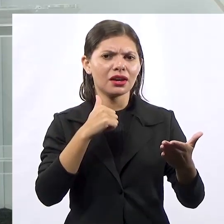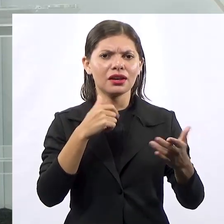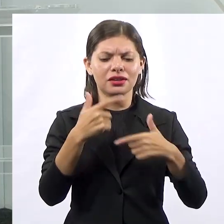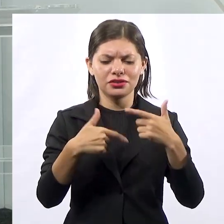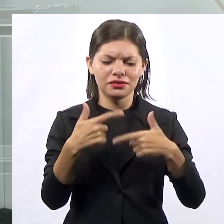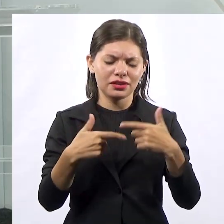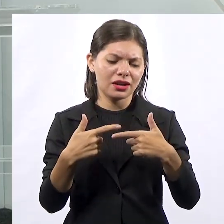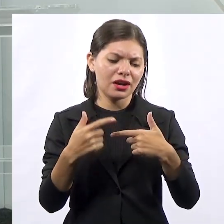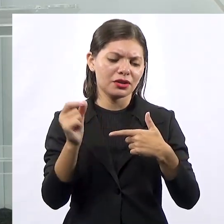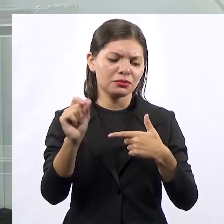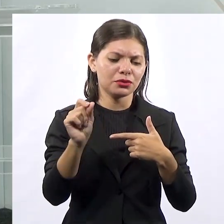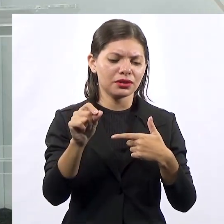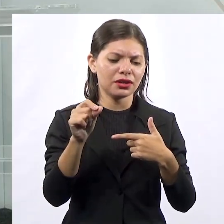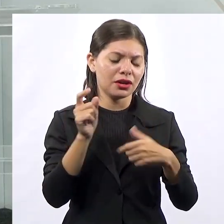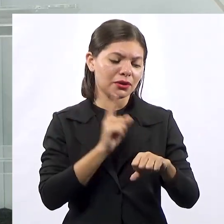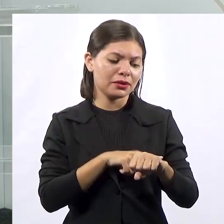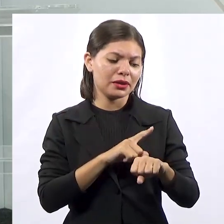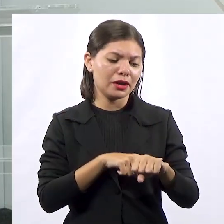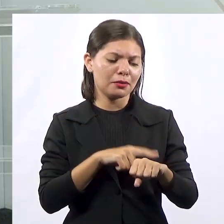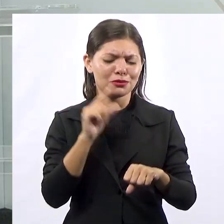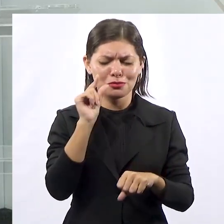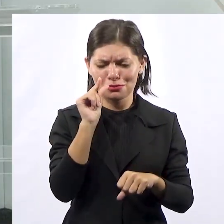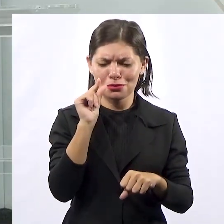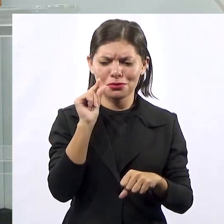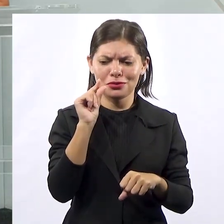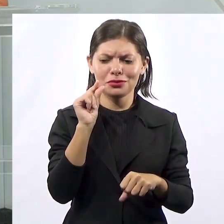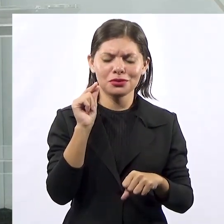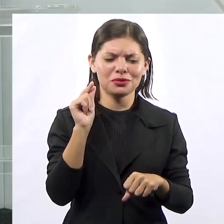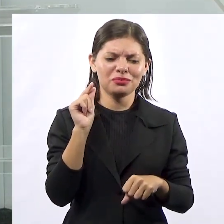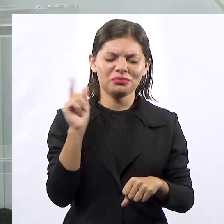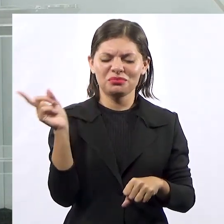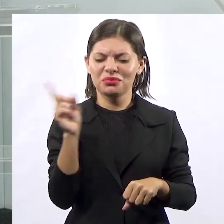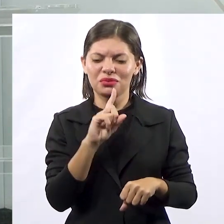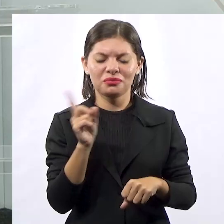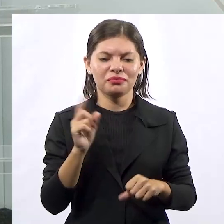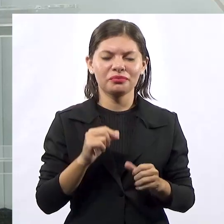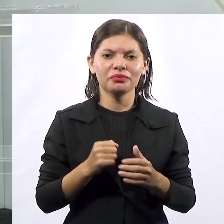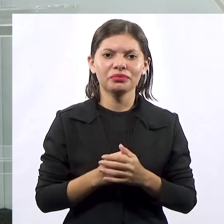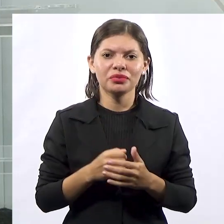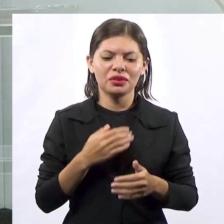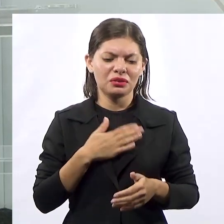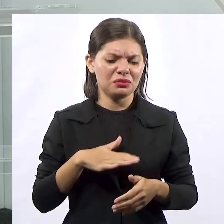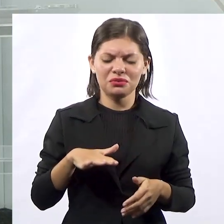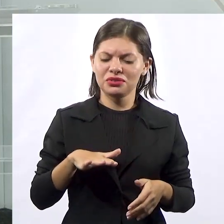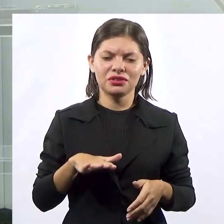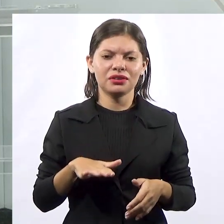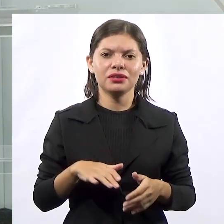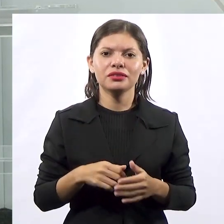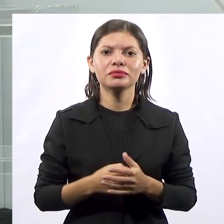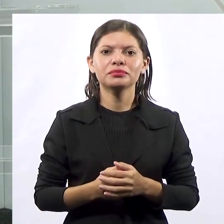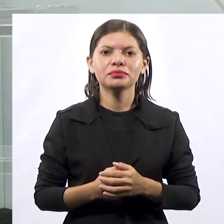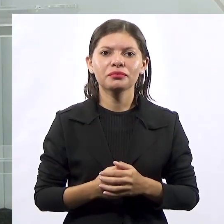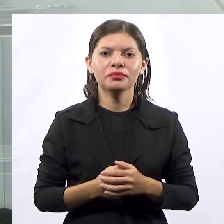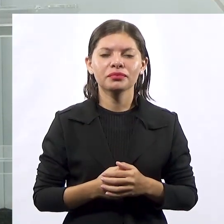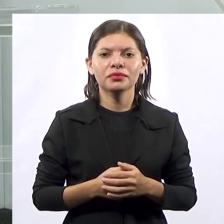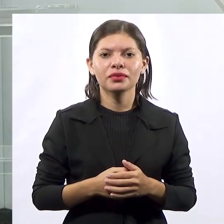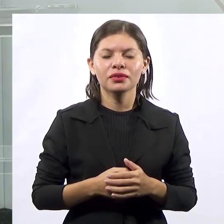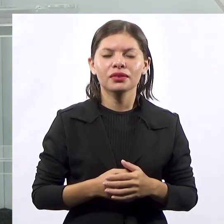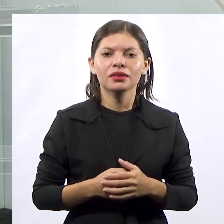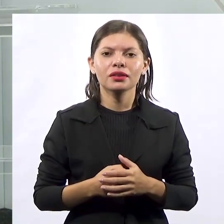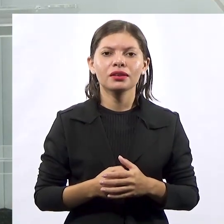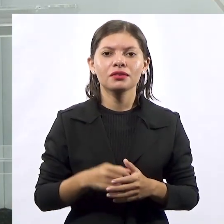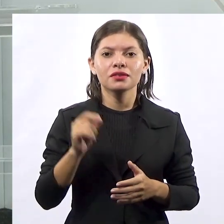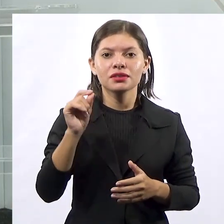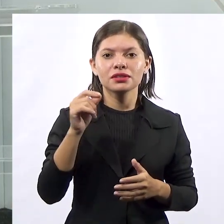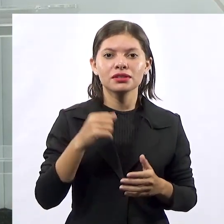certo, porque o tempo foi curto, né? A direção desmarcou várias vezes o encontro.